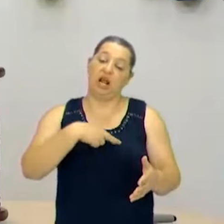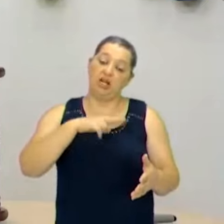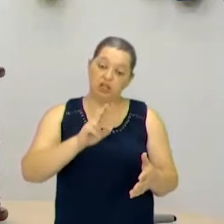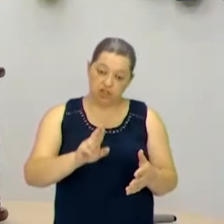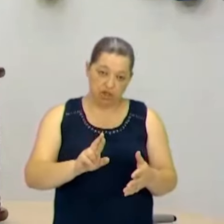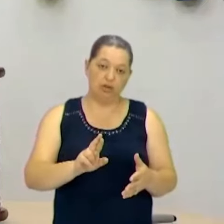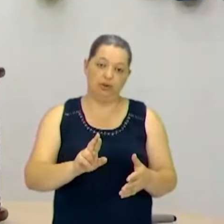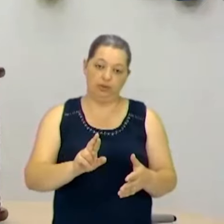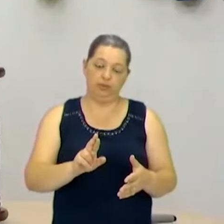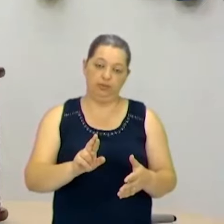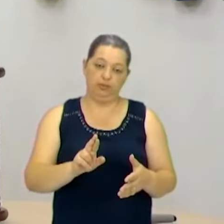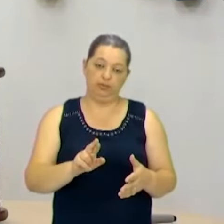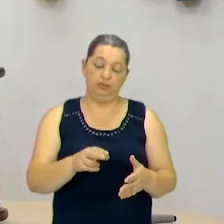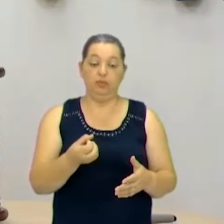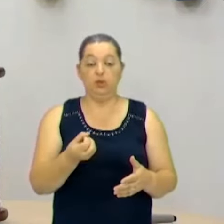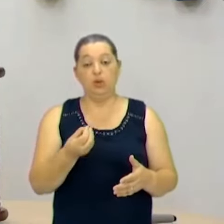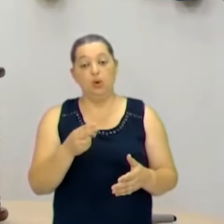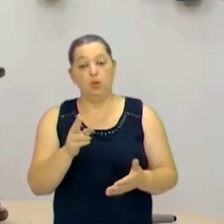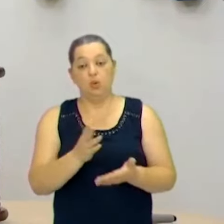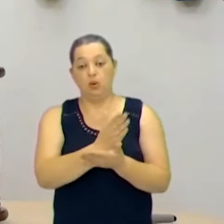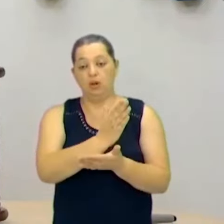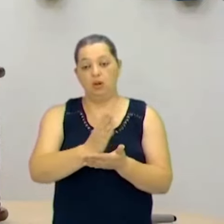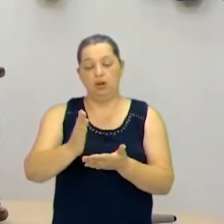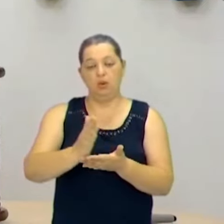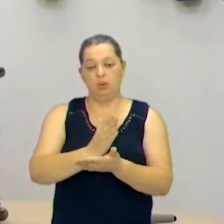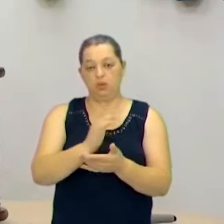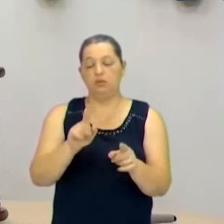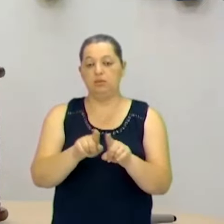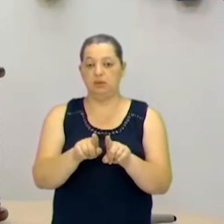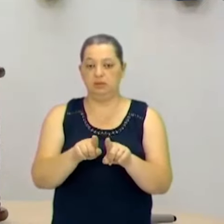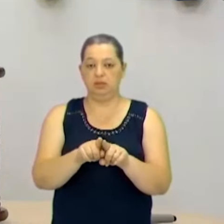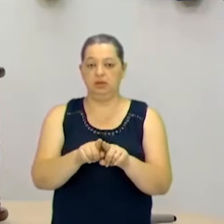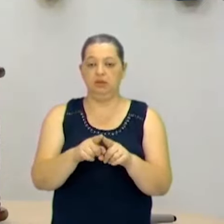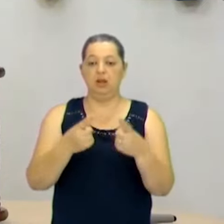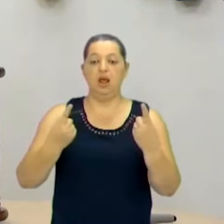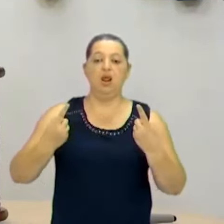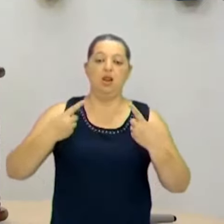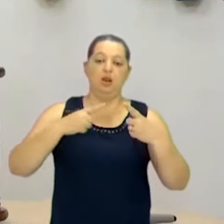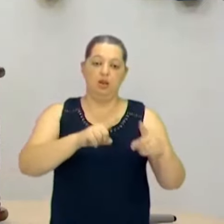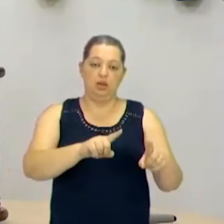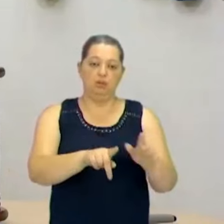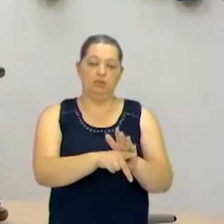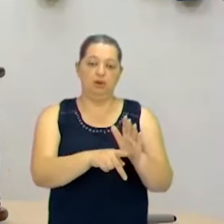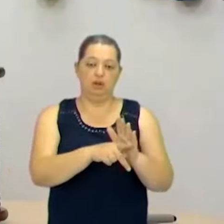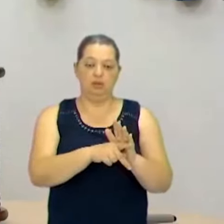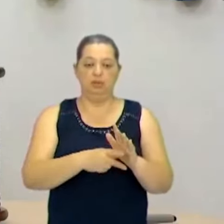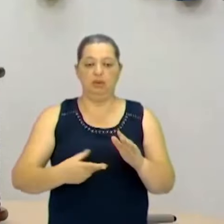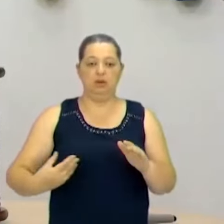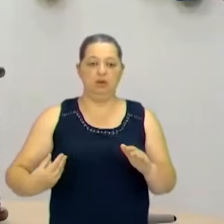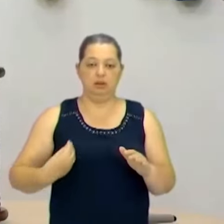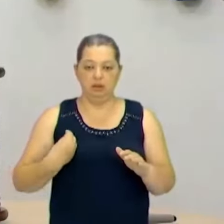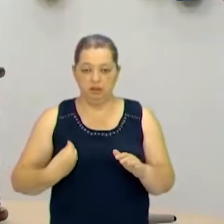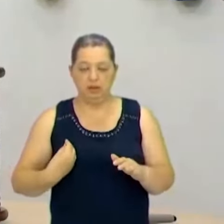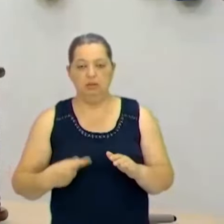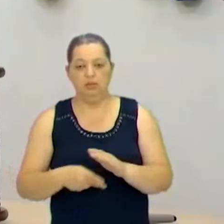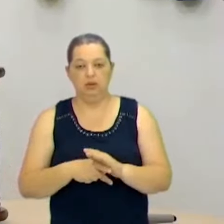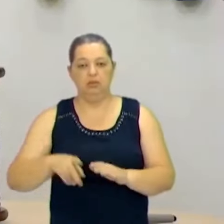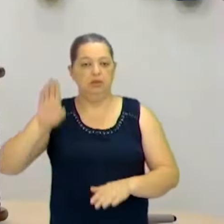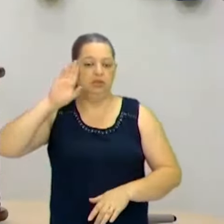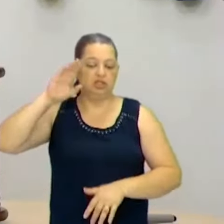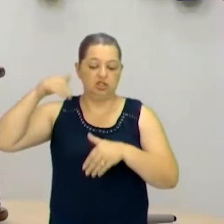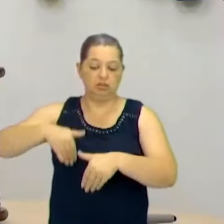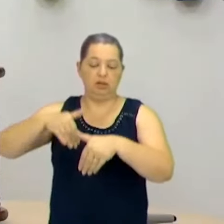religioso, um teor, alguns também lutam contra a presença de militares em seus territórios, então eles